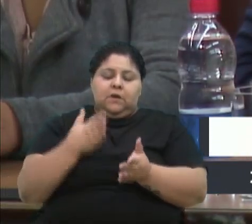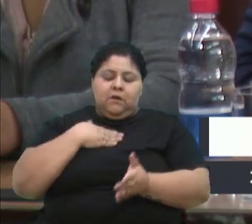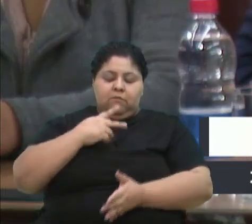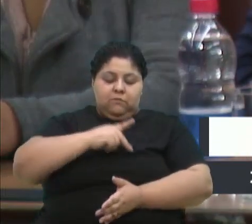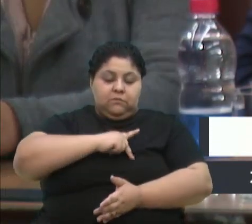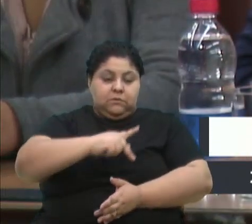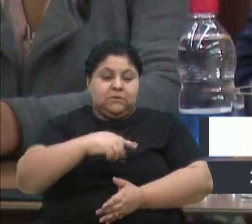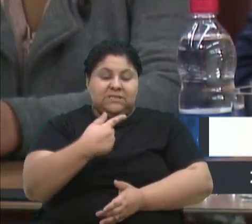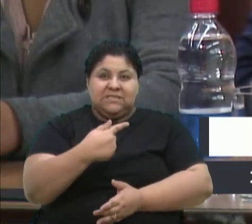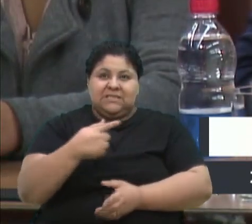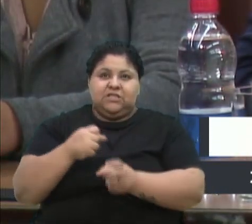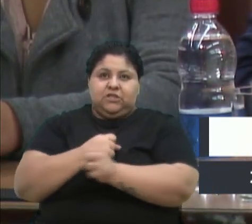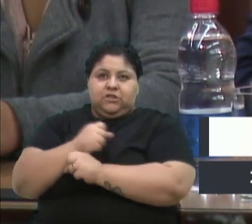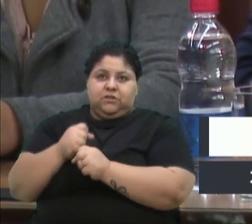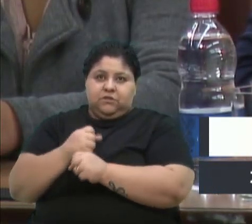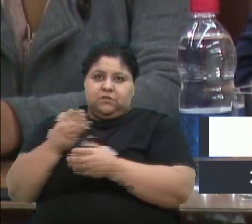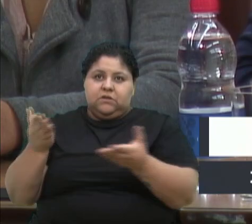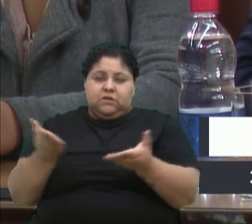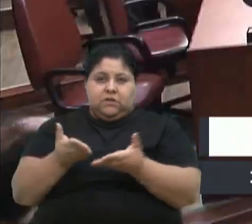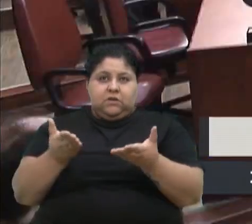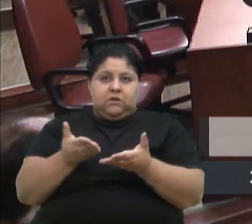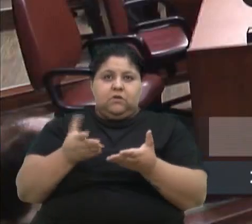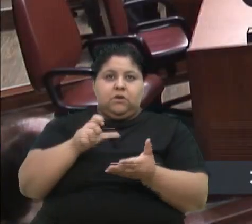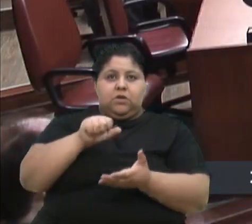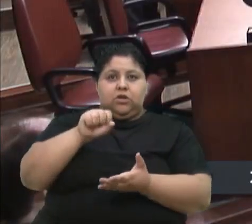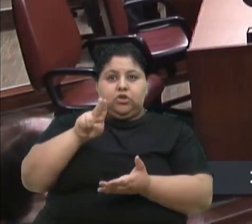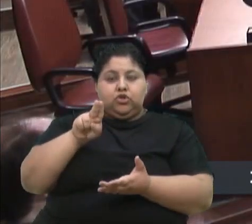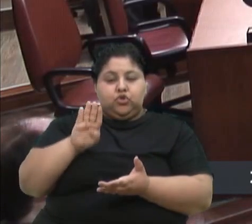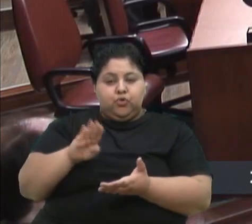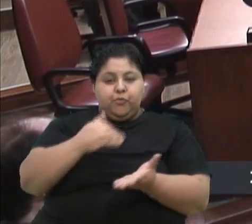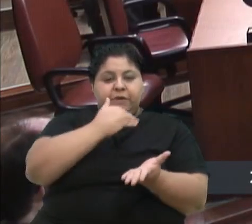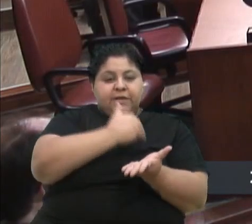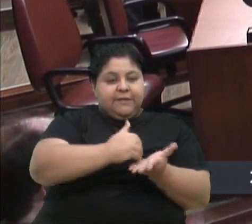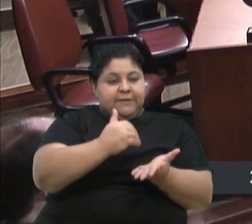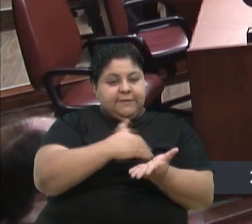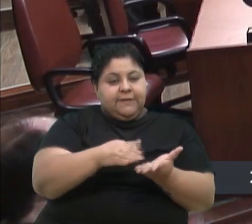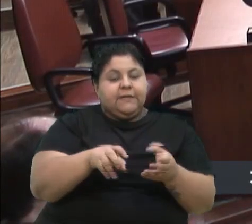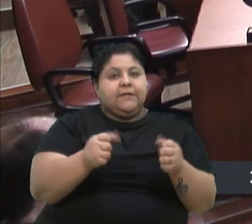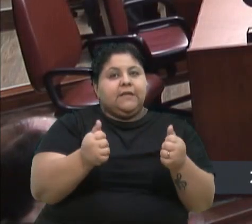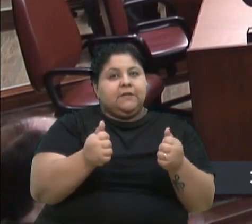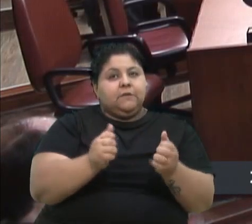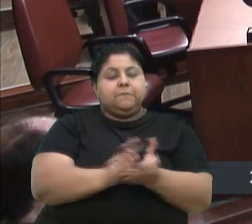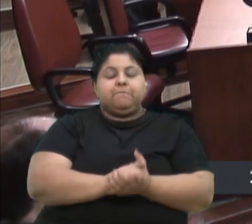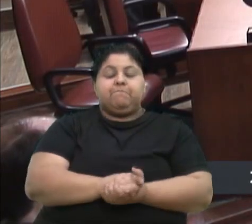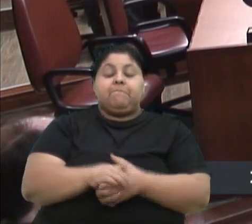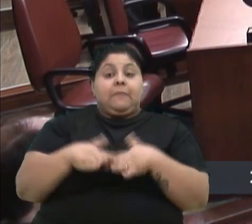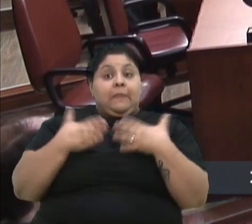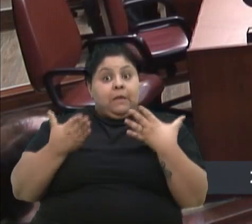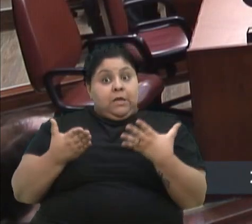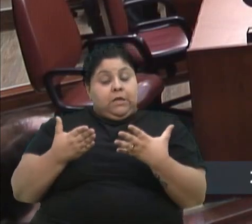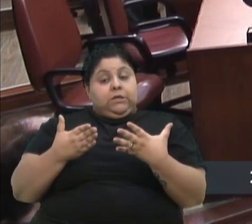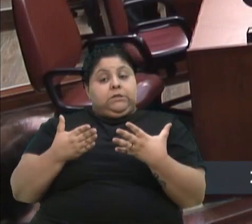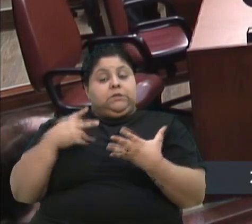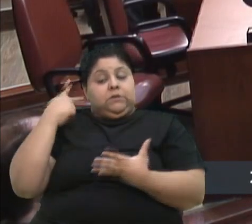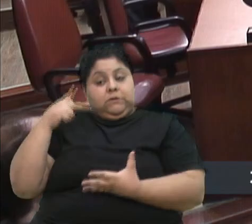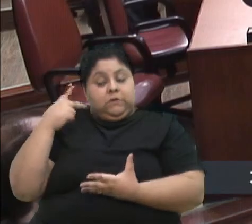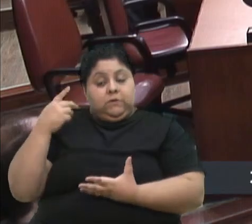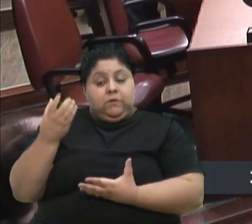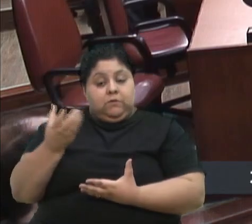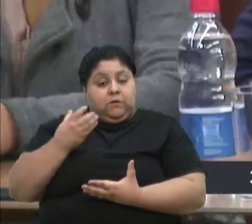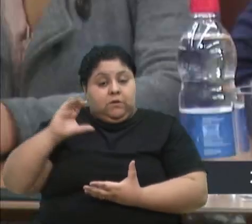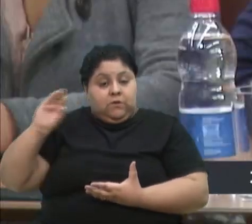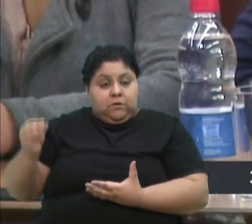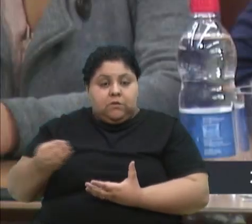agora estou de secretário da senhora enquanto presidente, né, dessa frente. Mas, vereadora, eu quero aproveitar, vereador Bressan, eu não estava